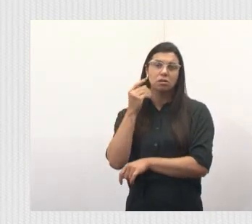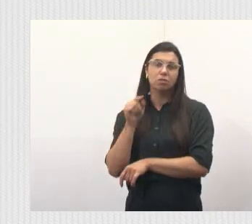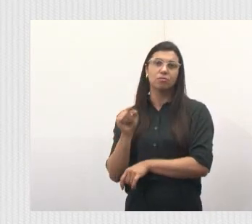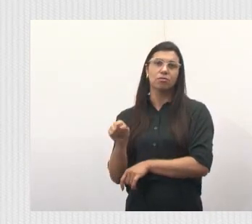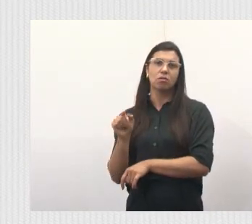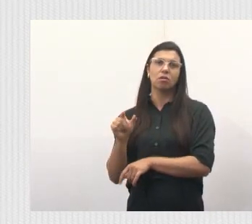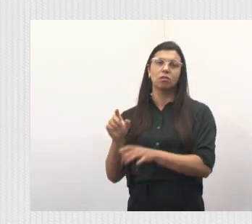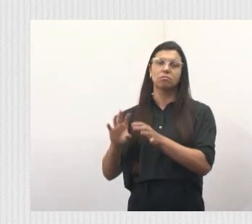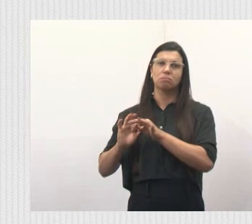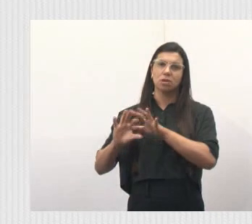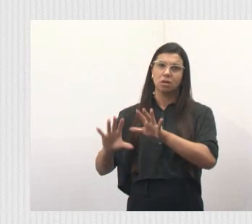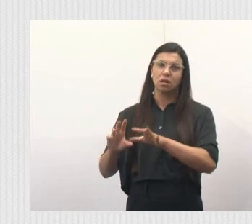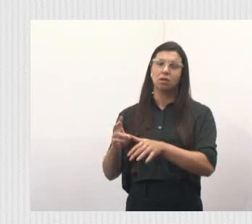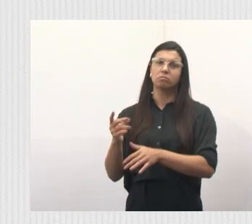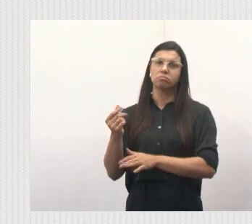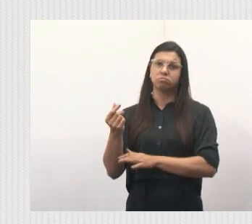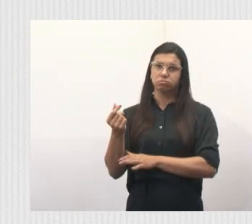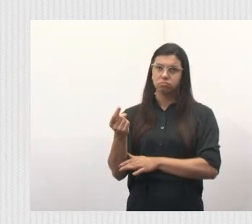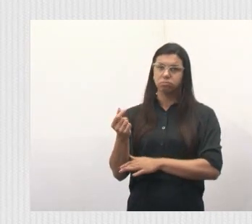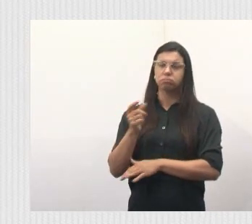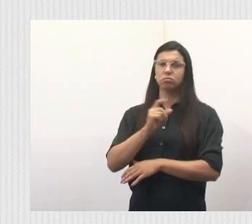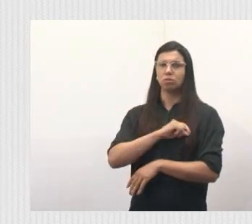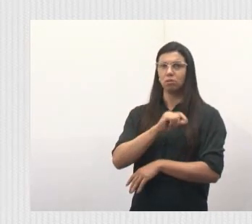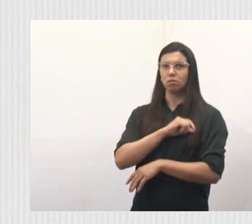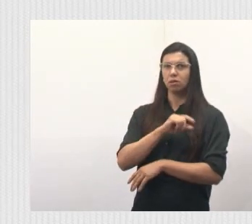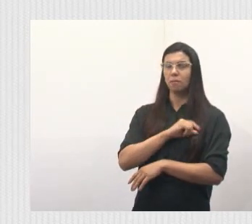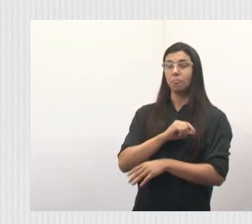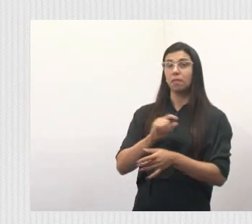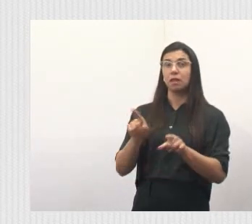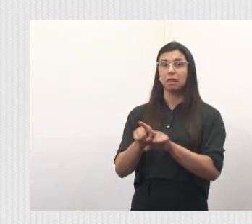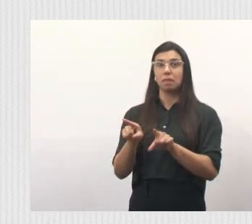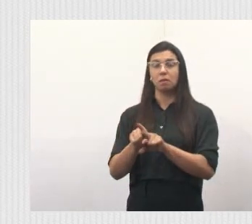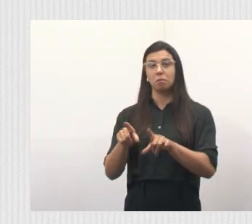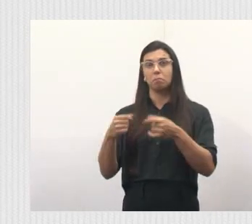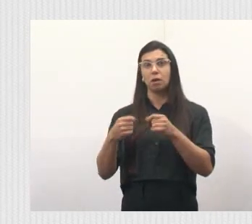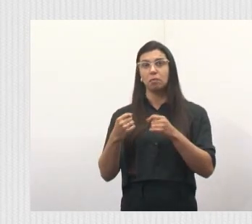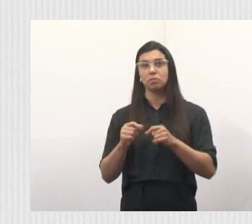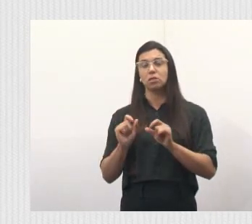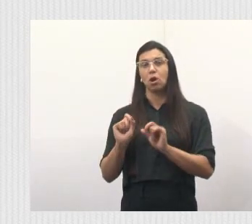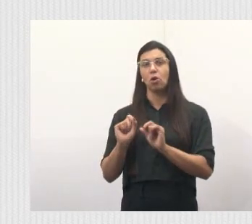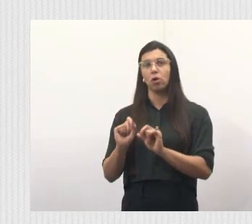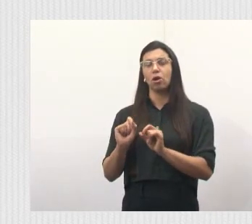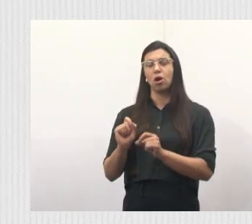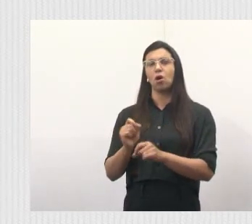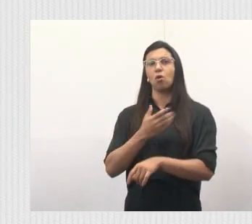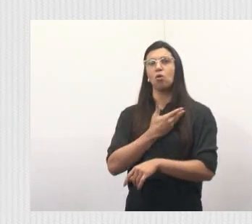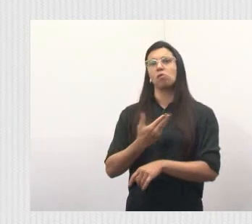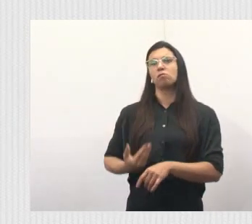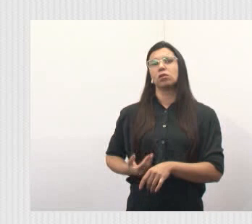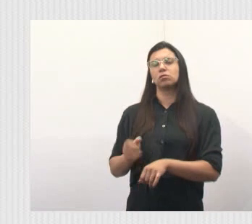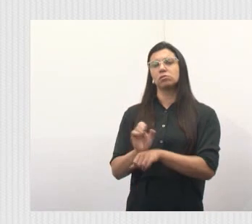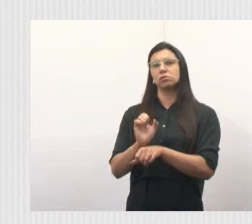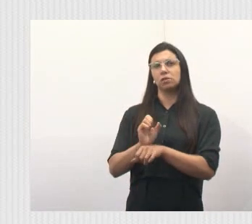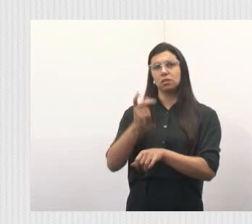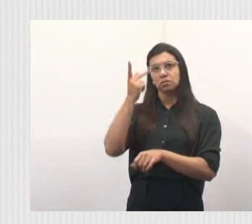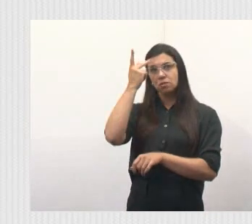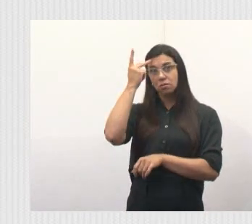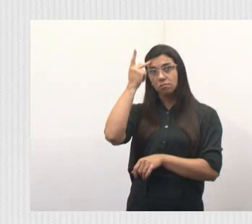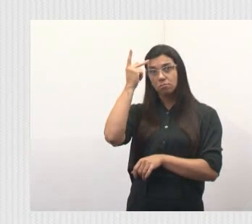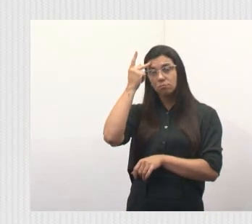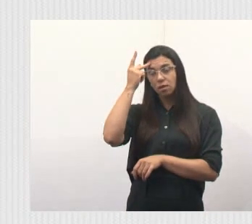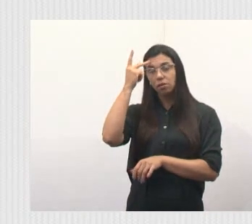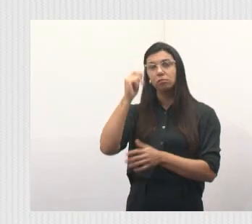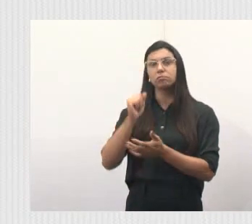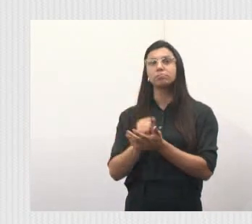liberação do financiamento do governo federal e, se possível, uma requalificação do governo do Estado de São Paulo. Então, a gente pede aí, por